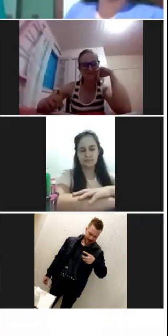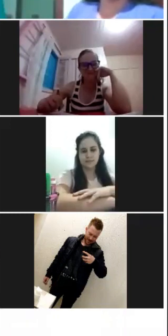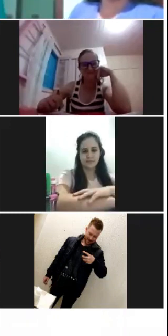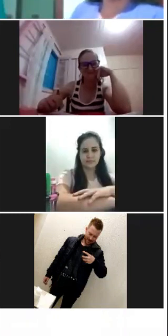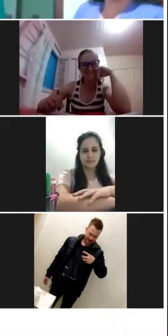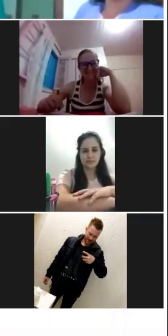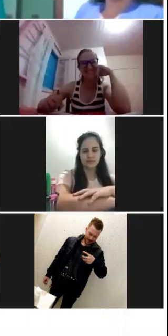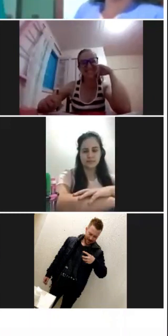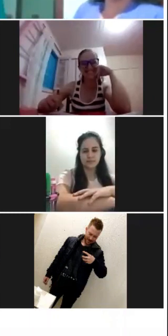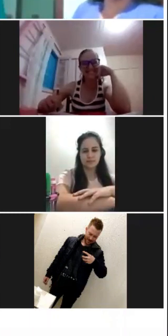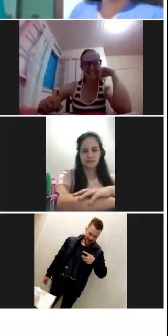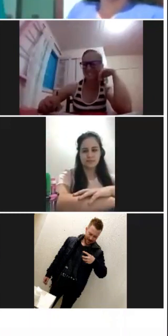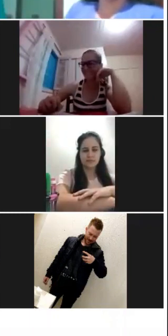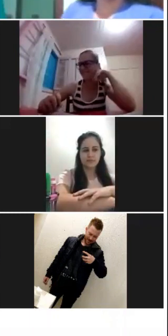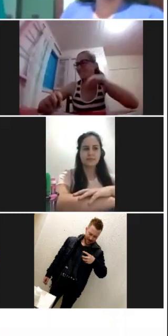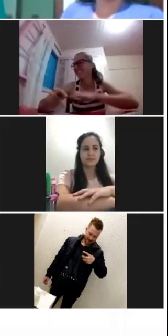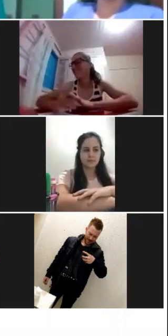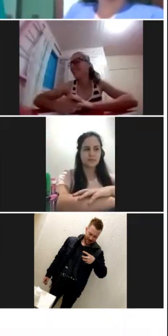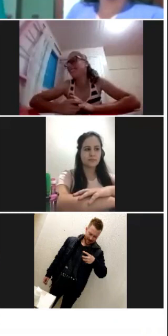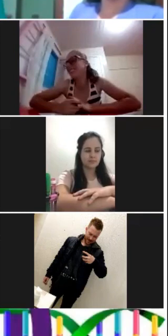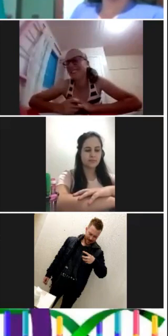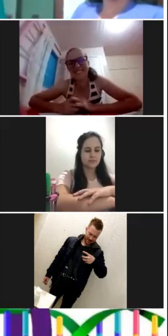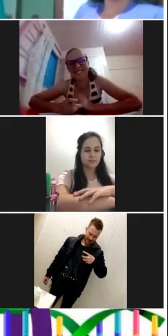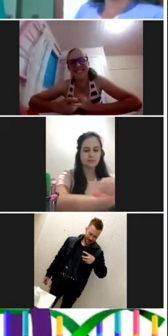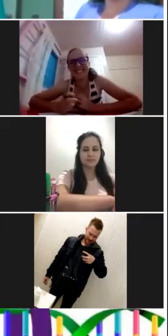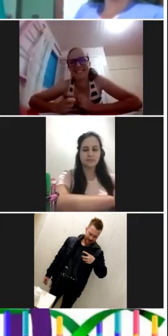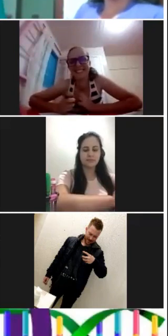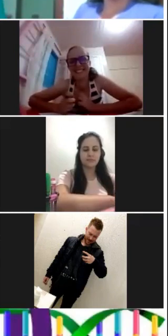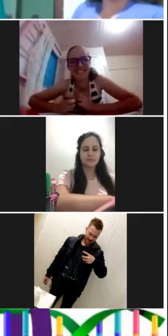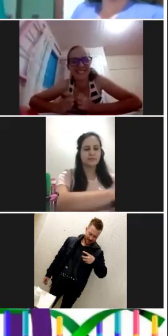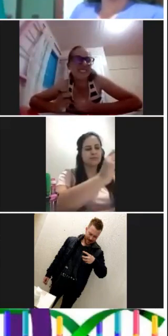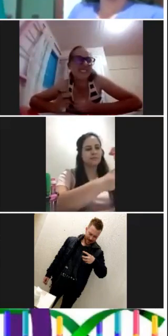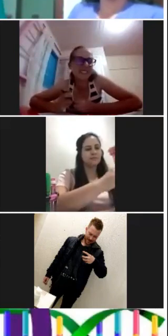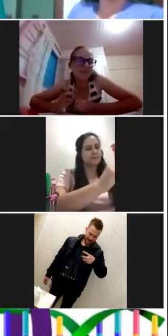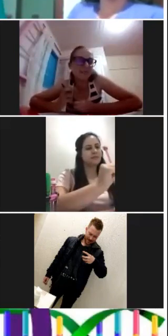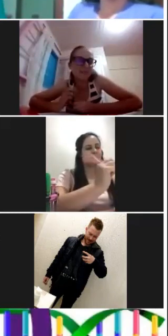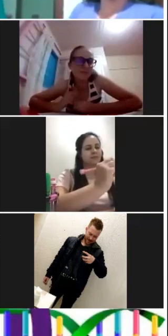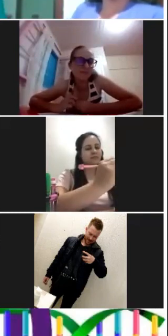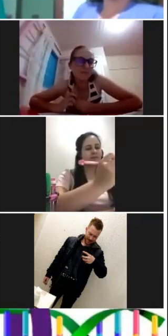explicando como que vai ser o processo, então, para a replicação.